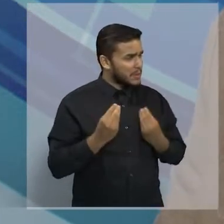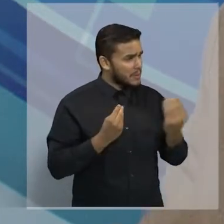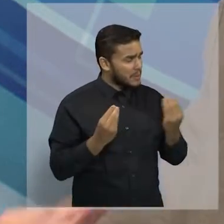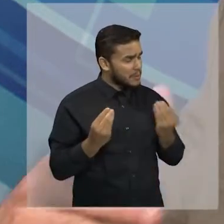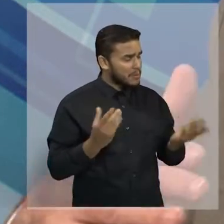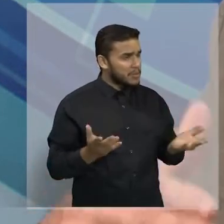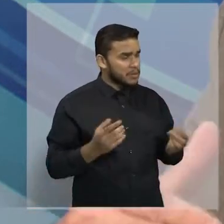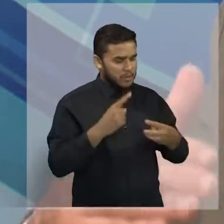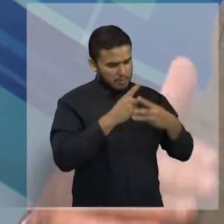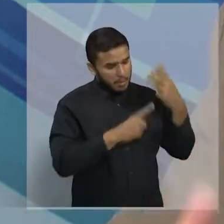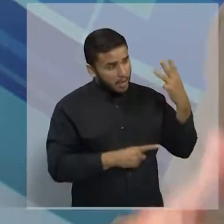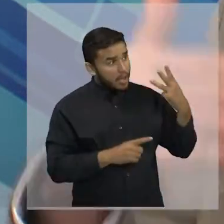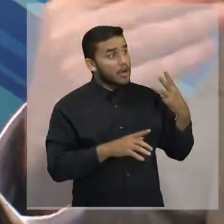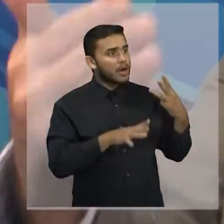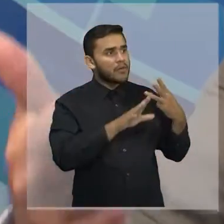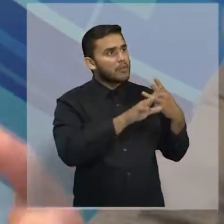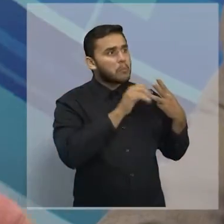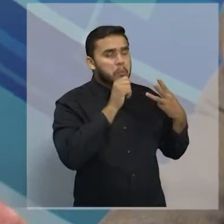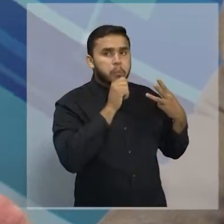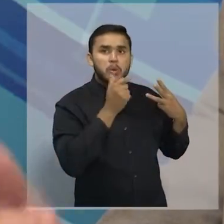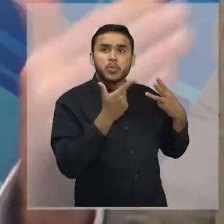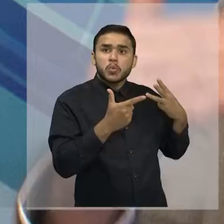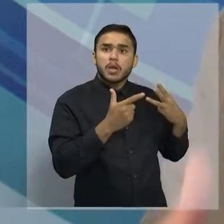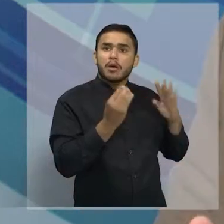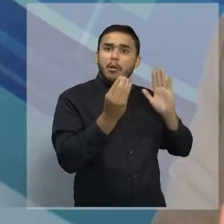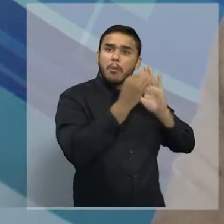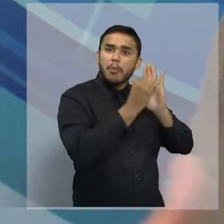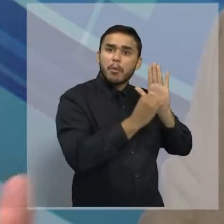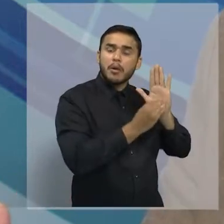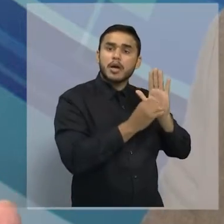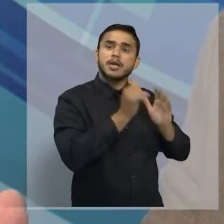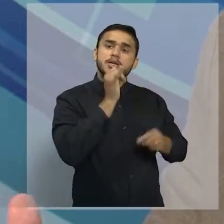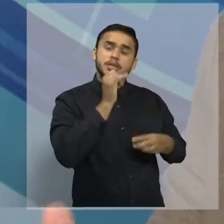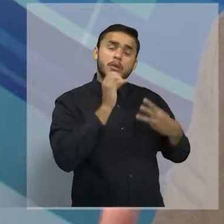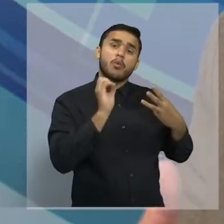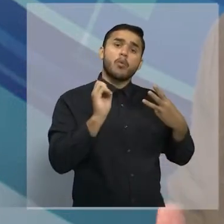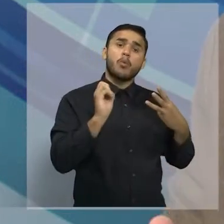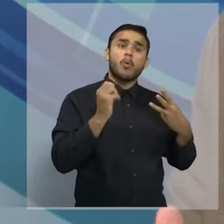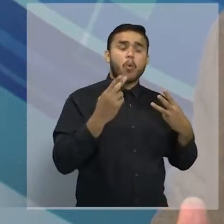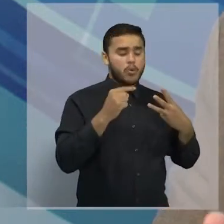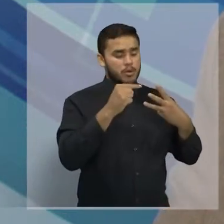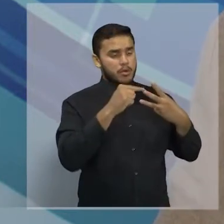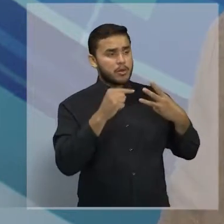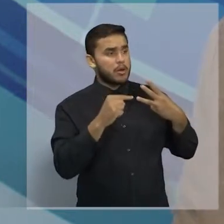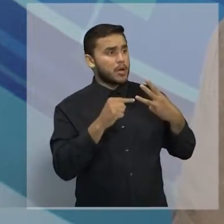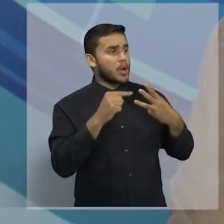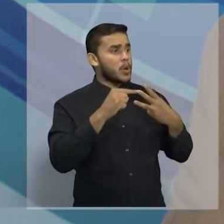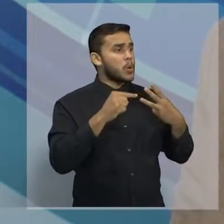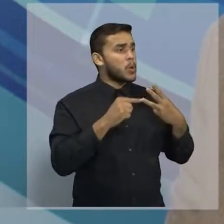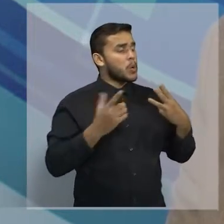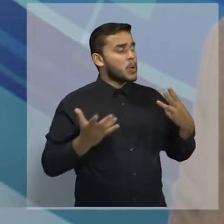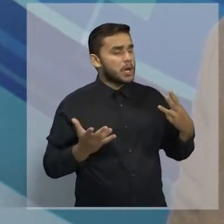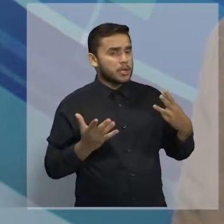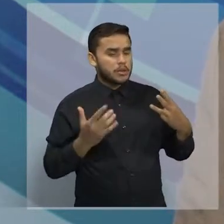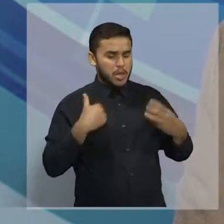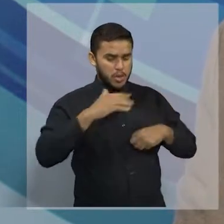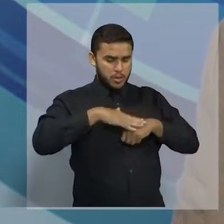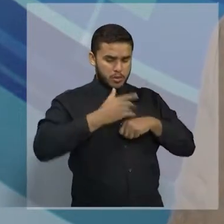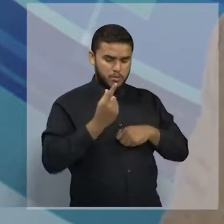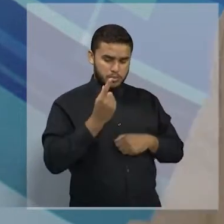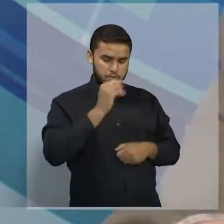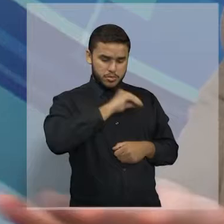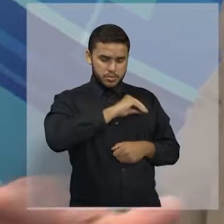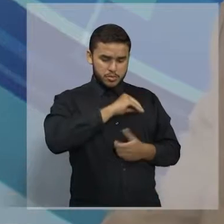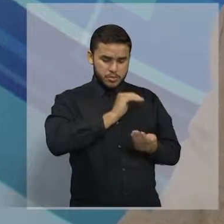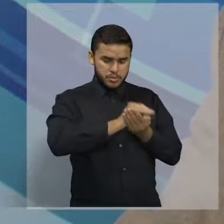repartição, nós temos que desenhar um modelo baseado nesses princípios. A questão é, que aí coloca o Clésio na